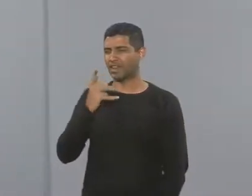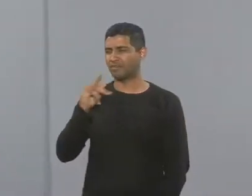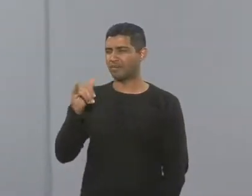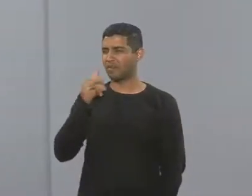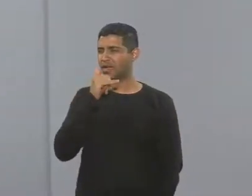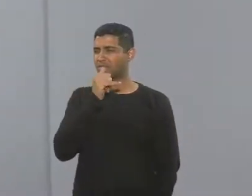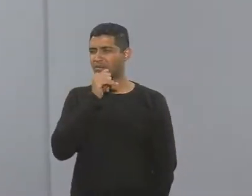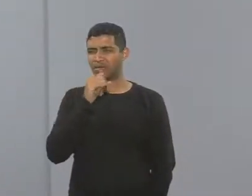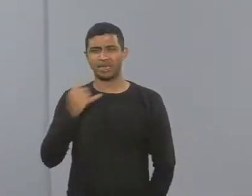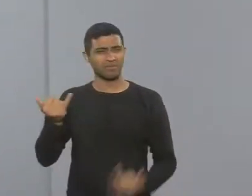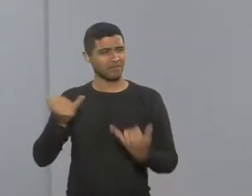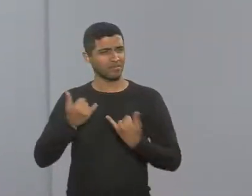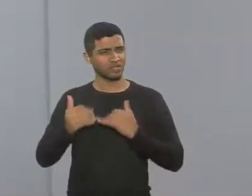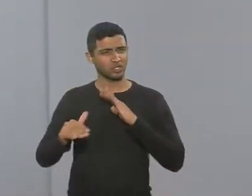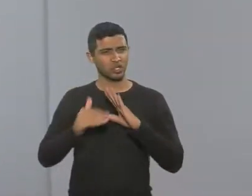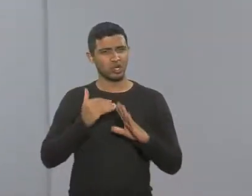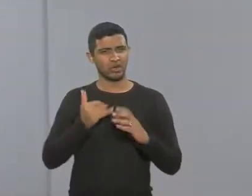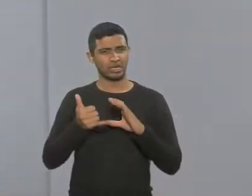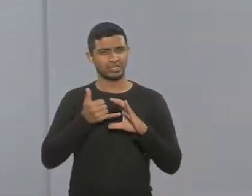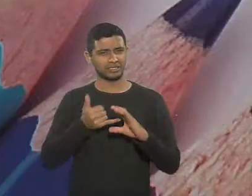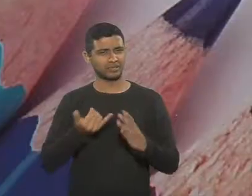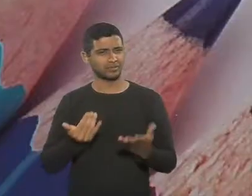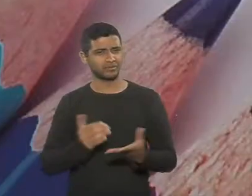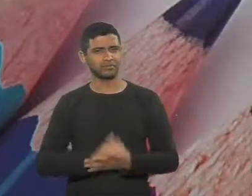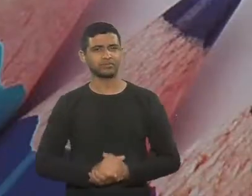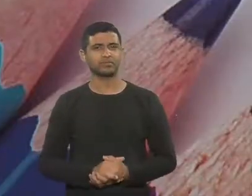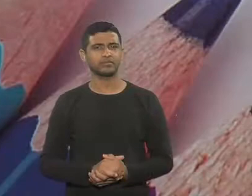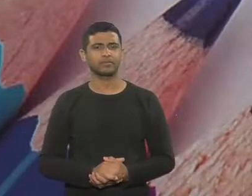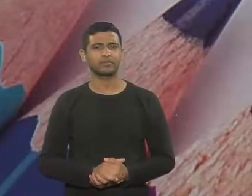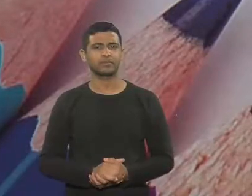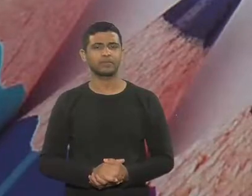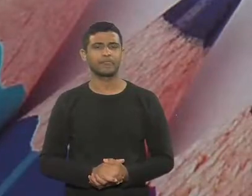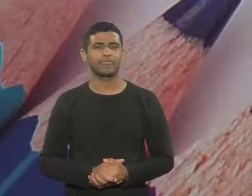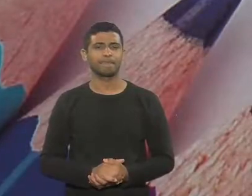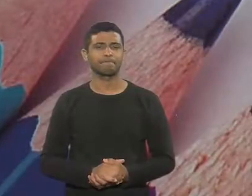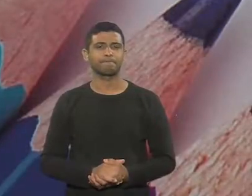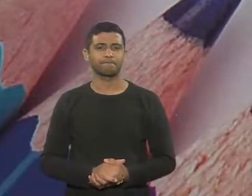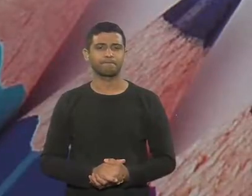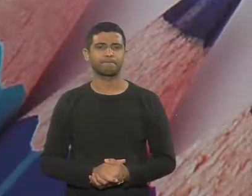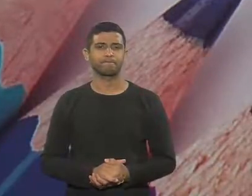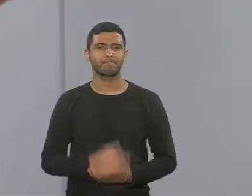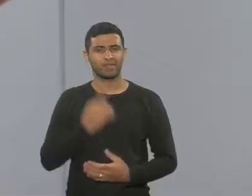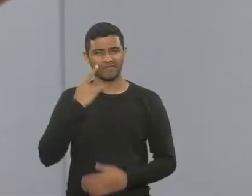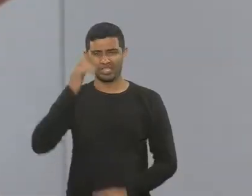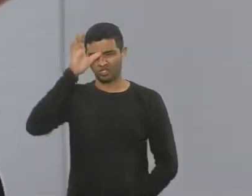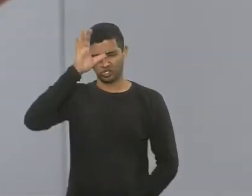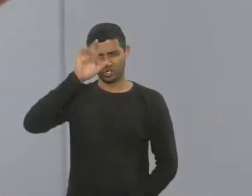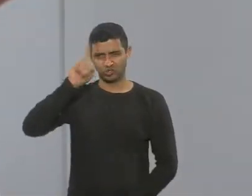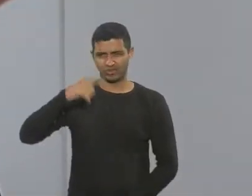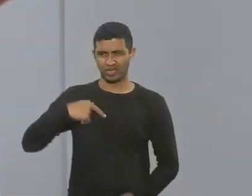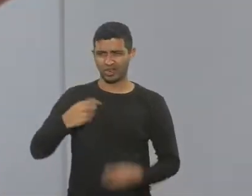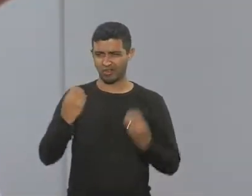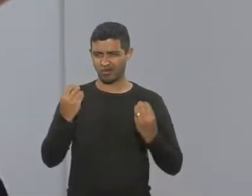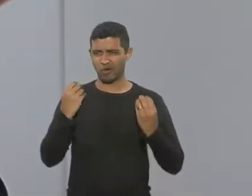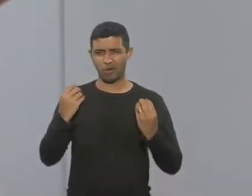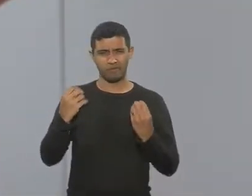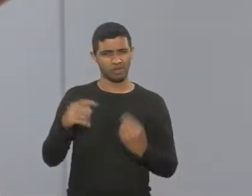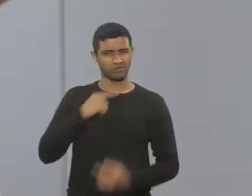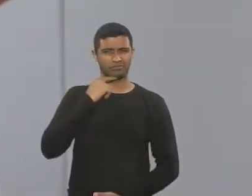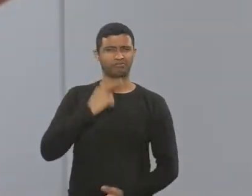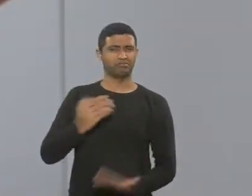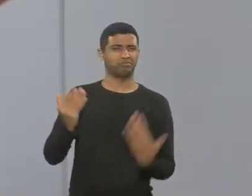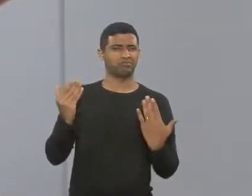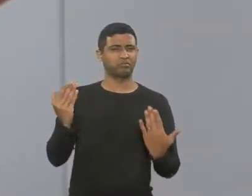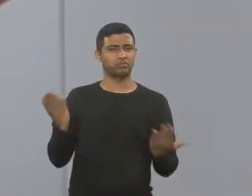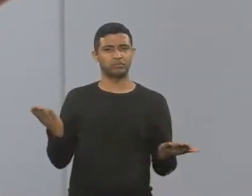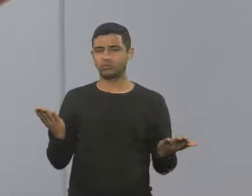se ele me passou uma informação pelo WhatsApp? E se eu estou ouvindo eles comentando, né? De repente o papo deles. Eu vou duvidar do tiozão do Zap, que o cara é meu padrinho, assim. Então, assim,